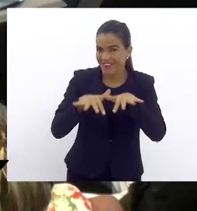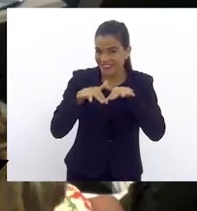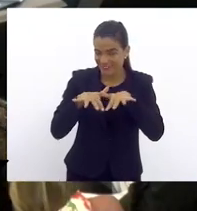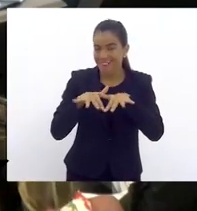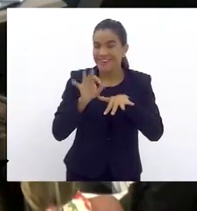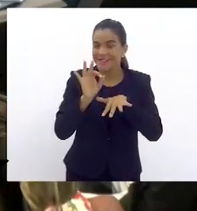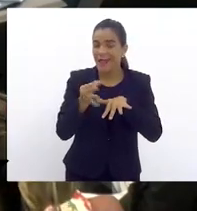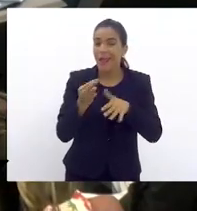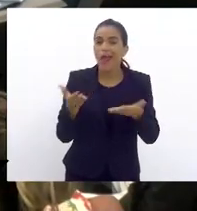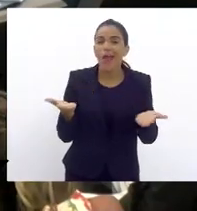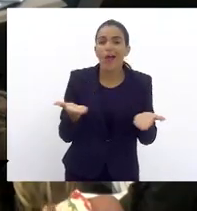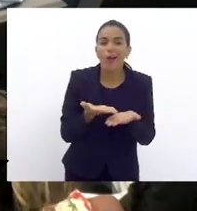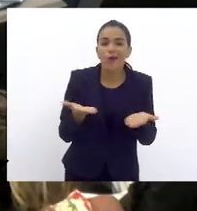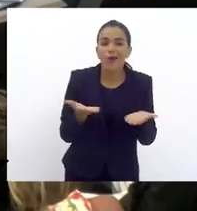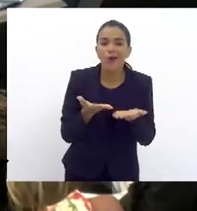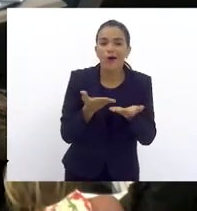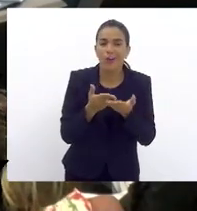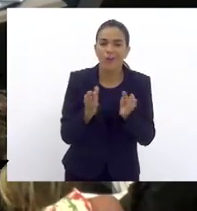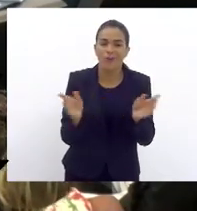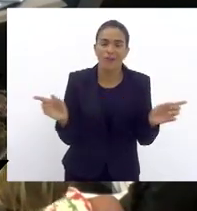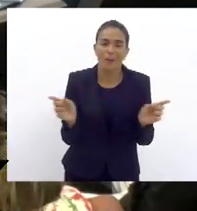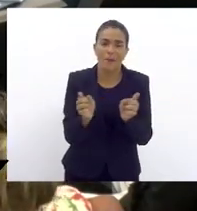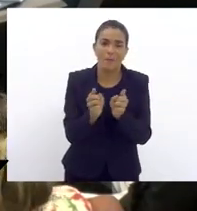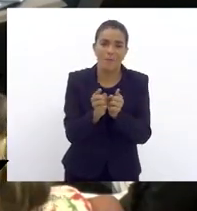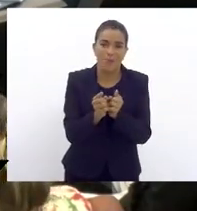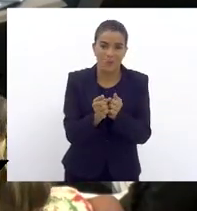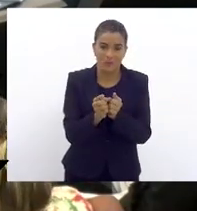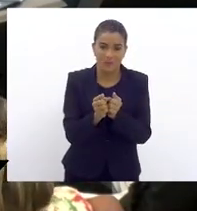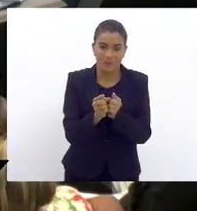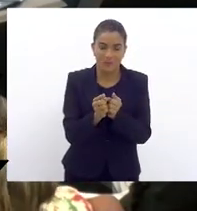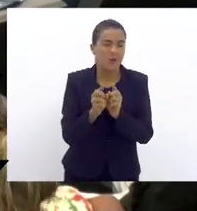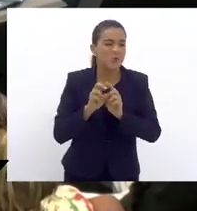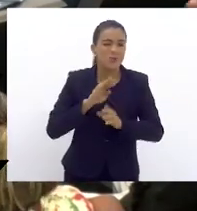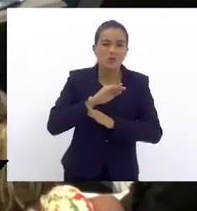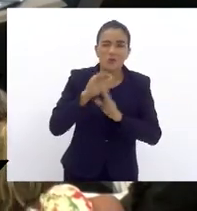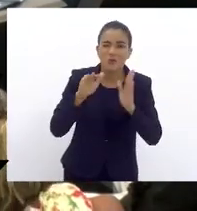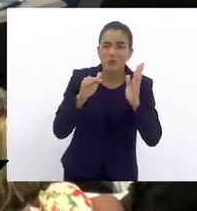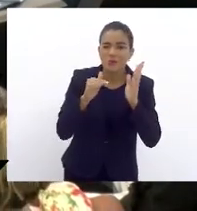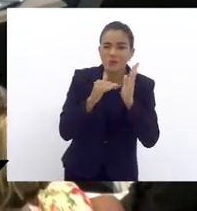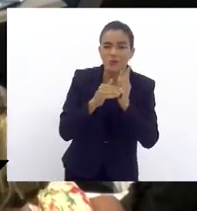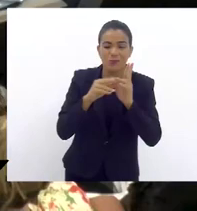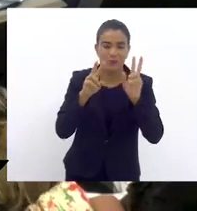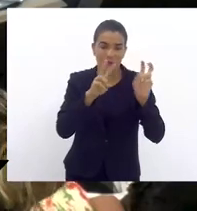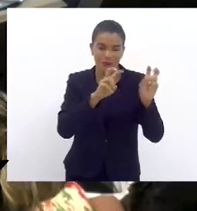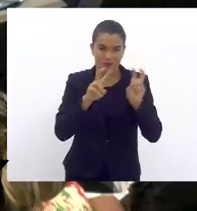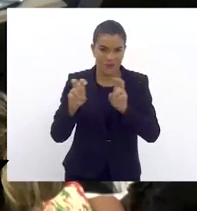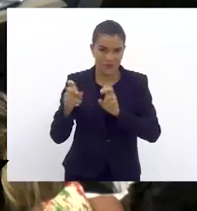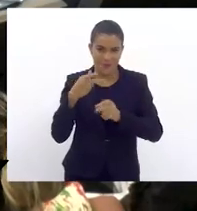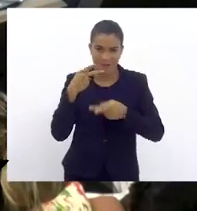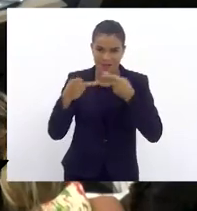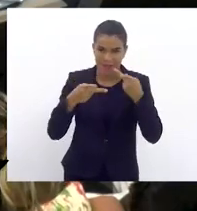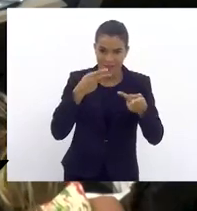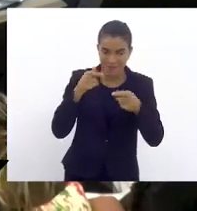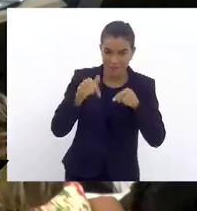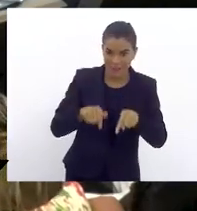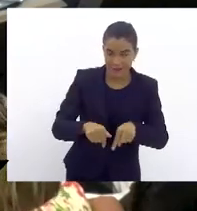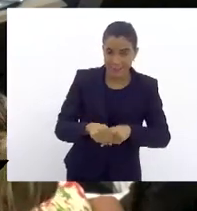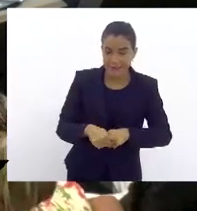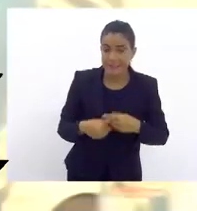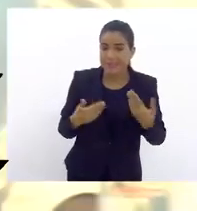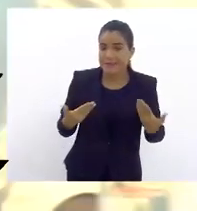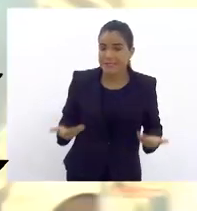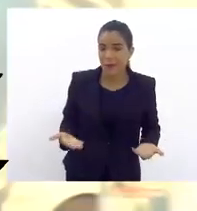fazer curta as referências a questões que foram levantadas aqui para dar o feedback também então